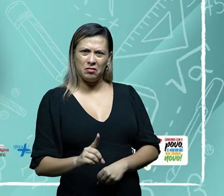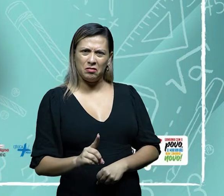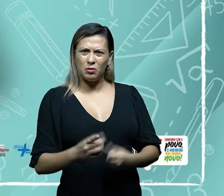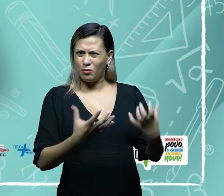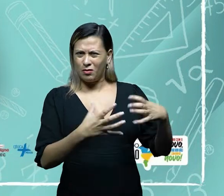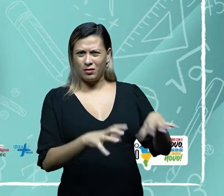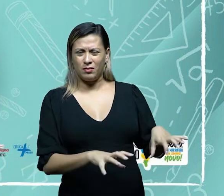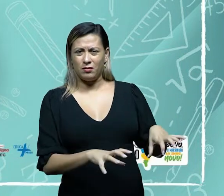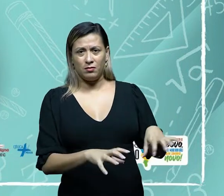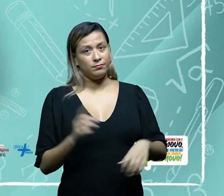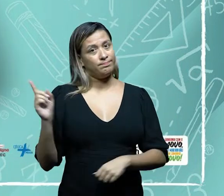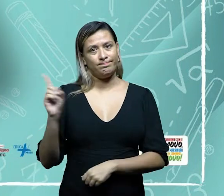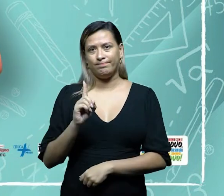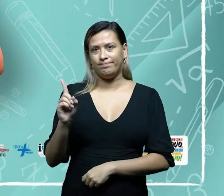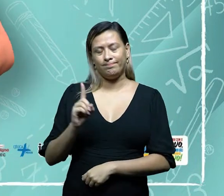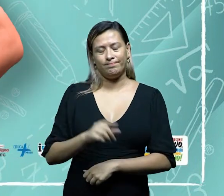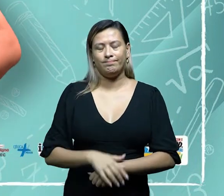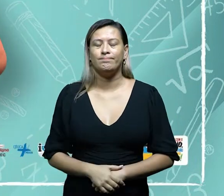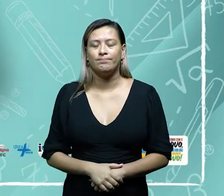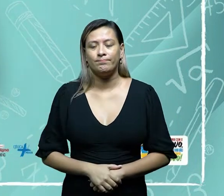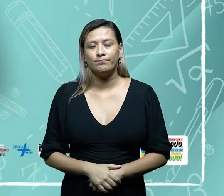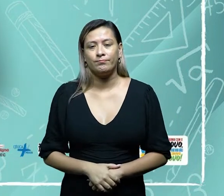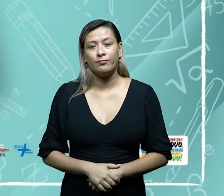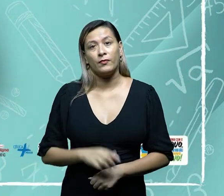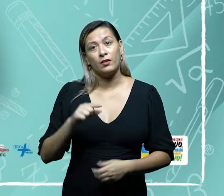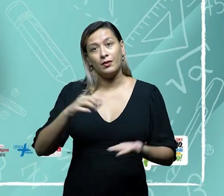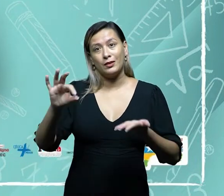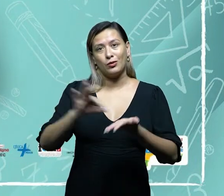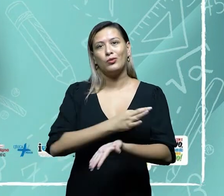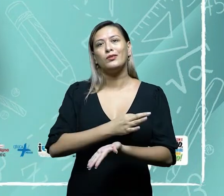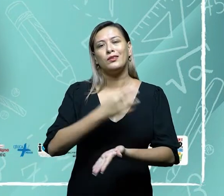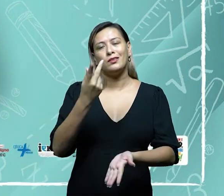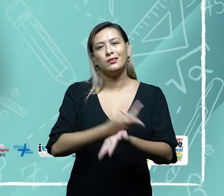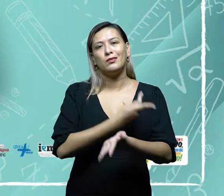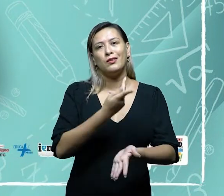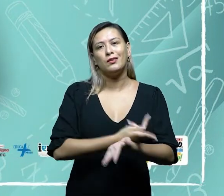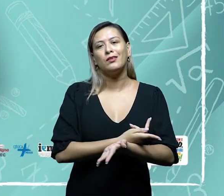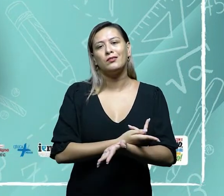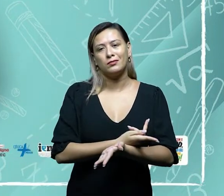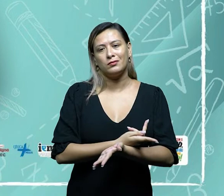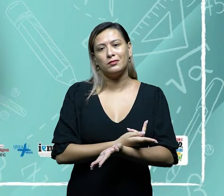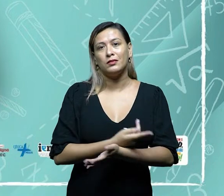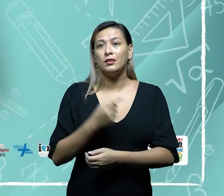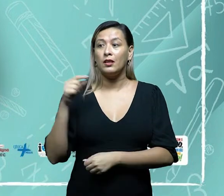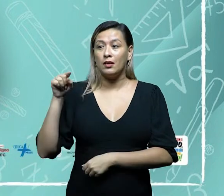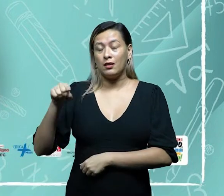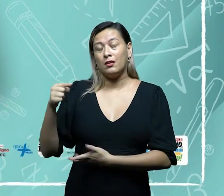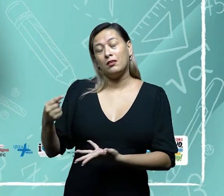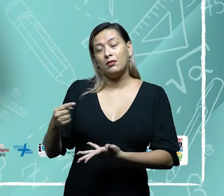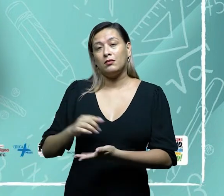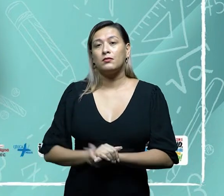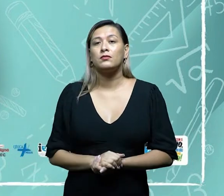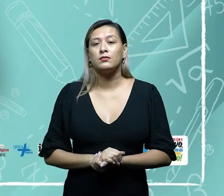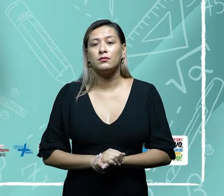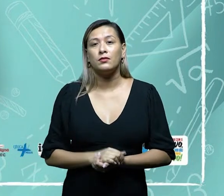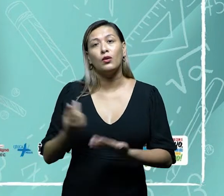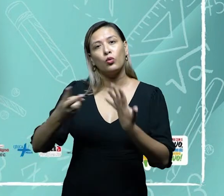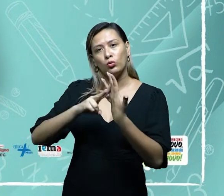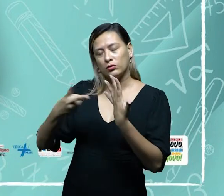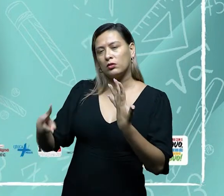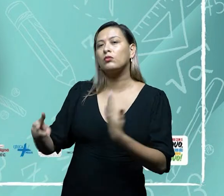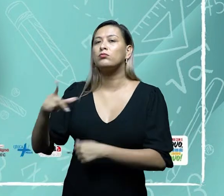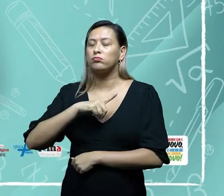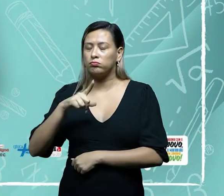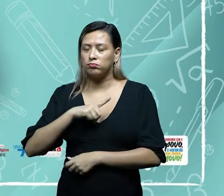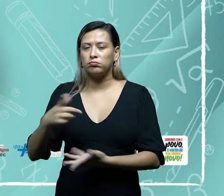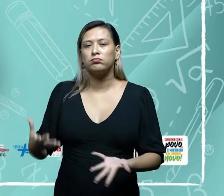De fato, aquela contratação, né, é irregular. Aquele empregador, ele vai sofrer as sanções, porque mesmo ele